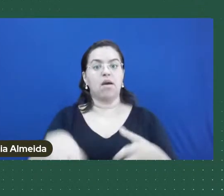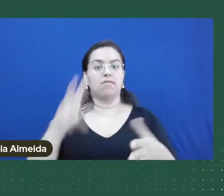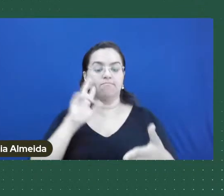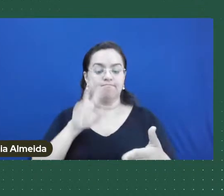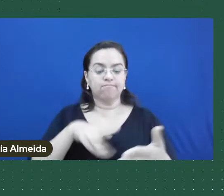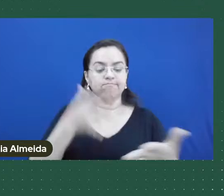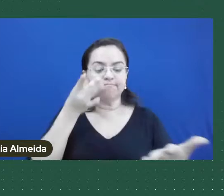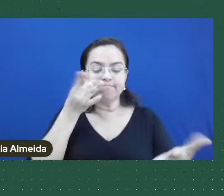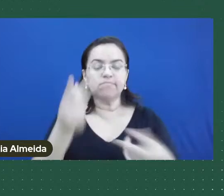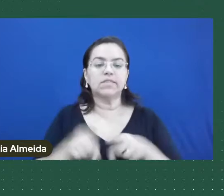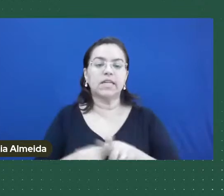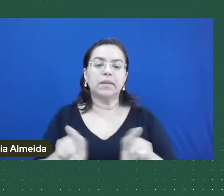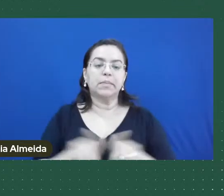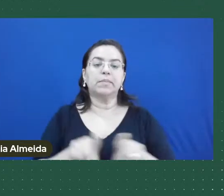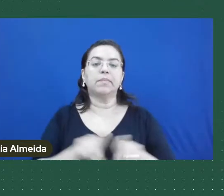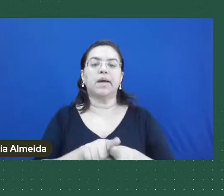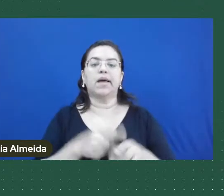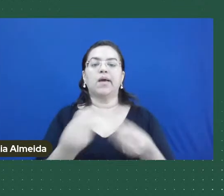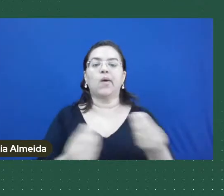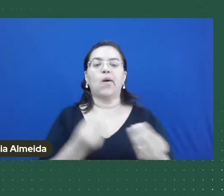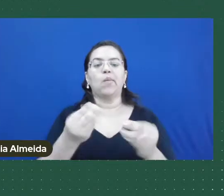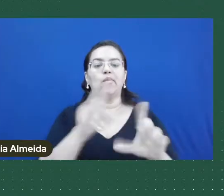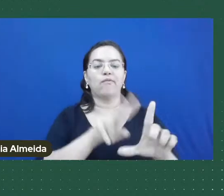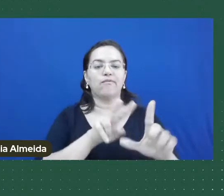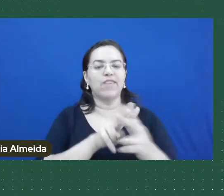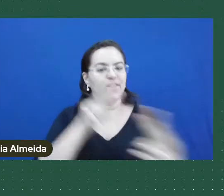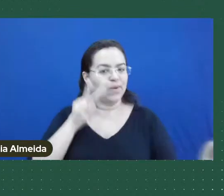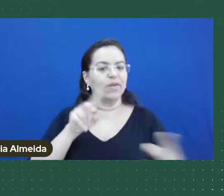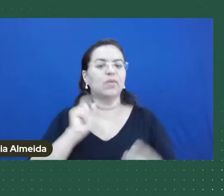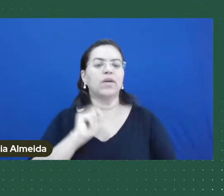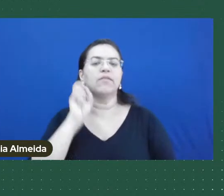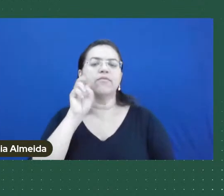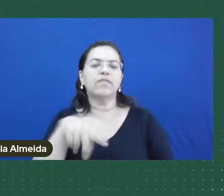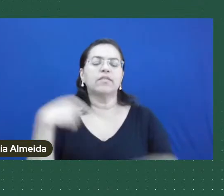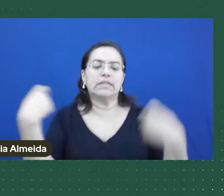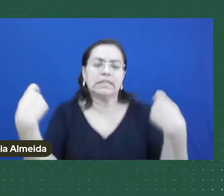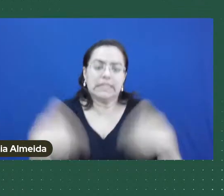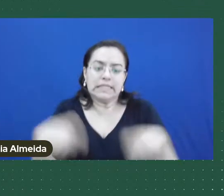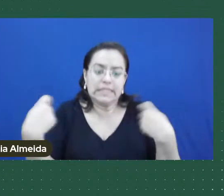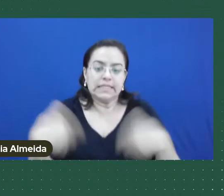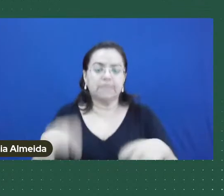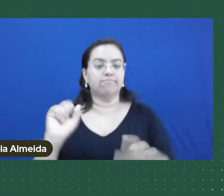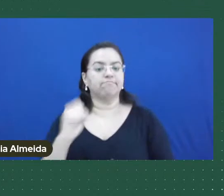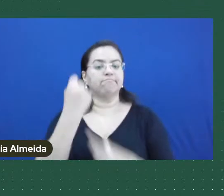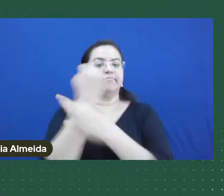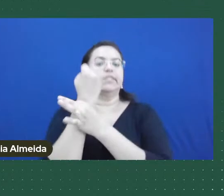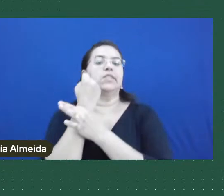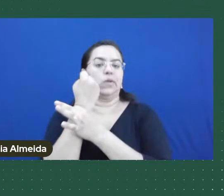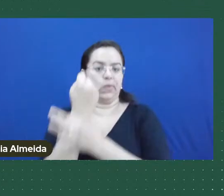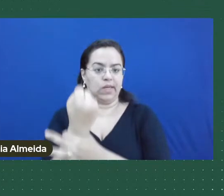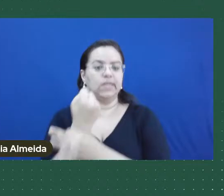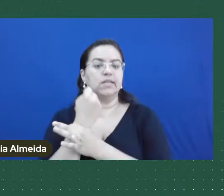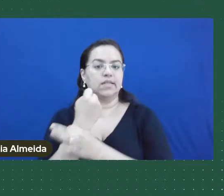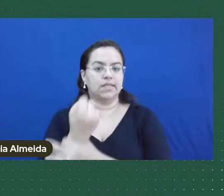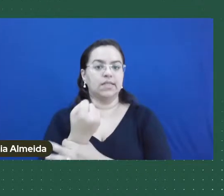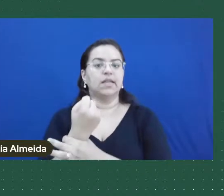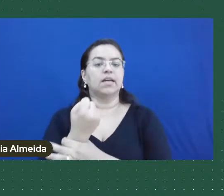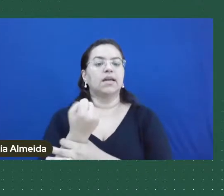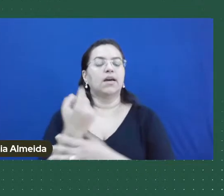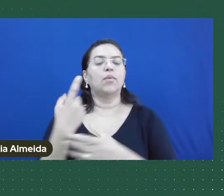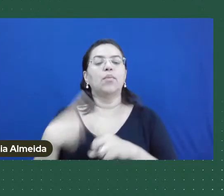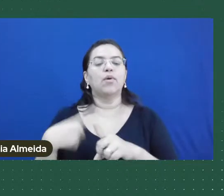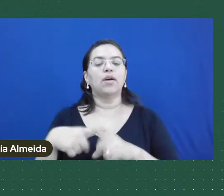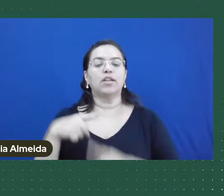Que a gente vê a grande necessidade de preservação com segurança, né? Já que a gente produz